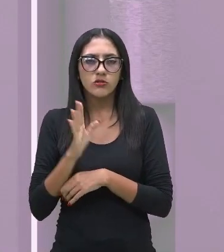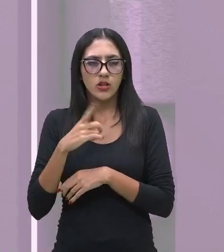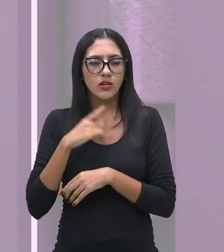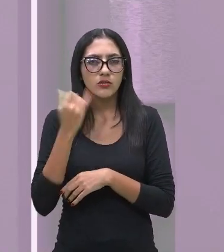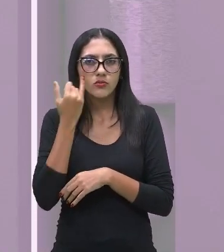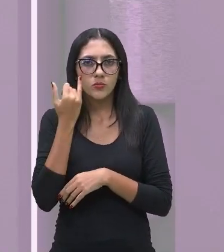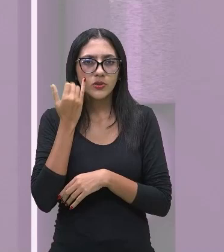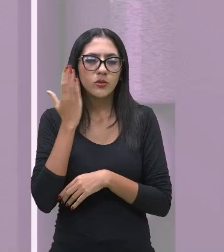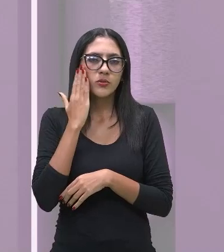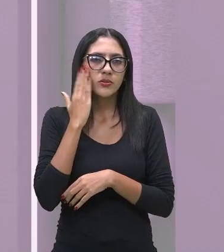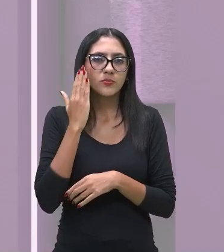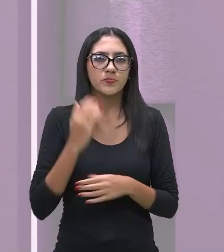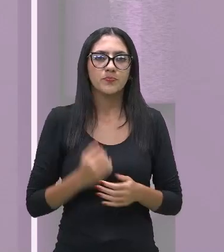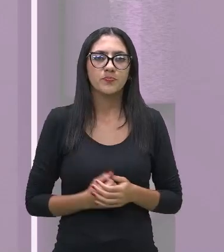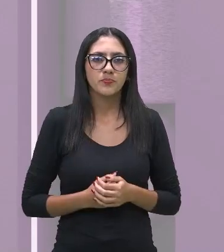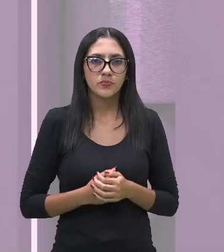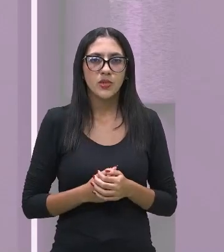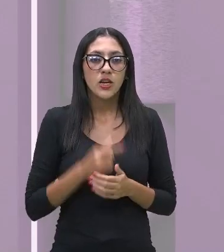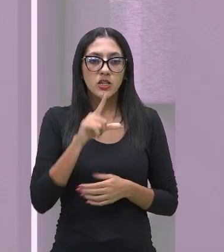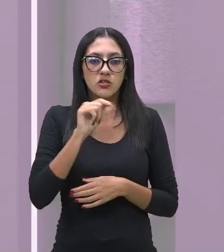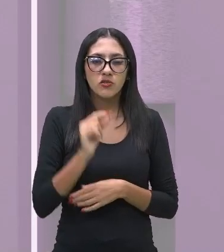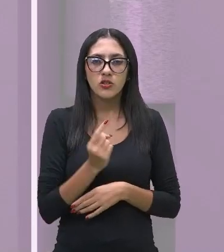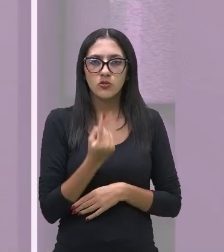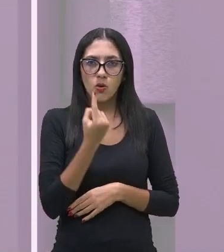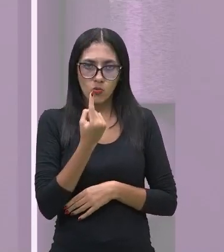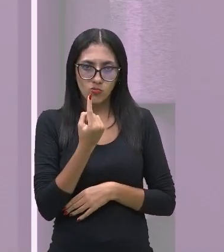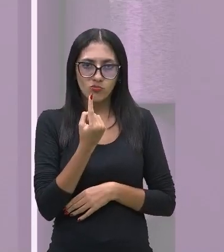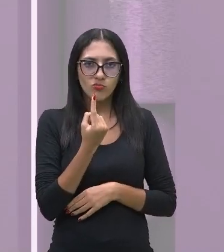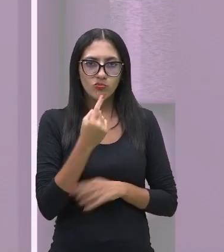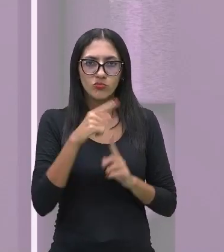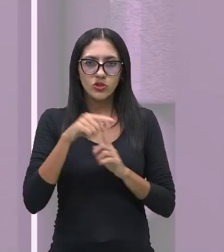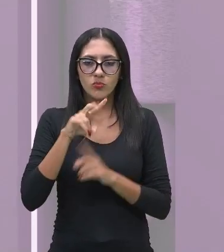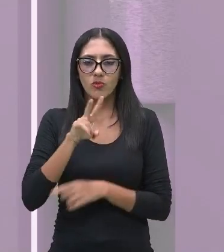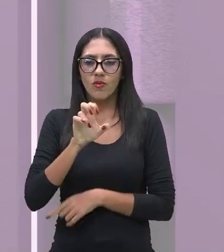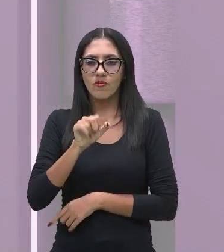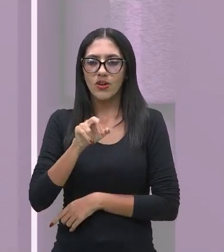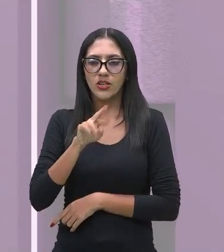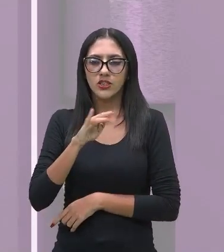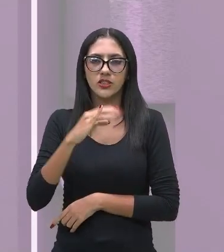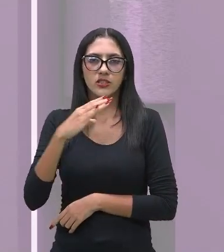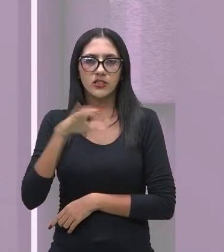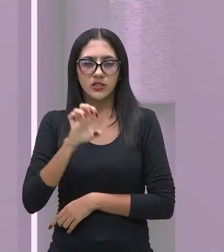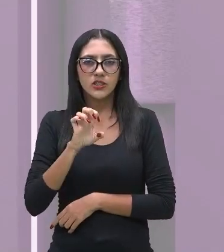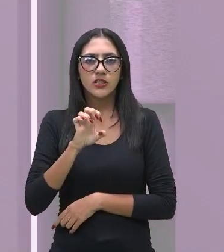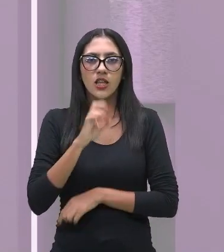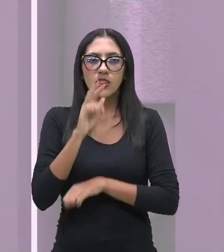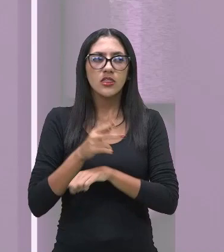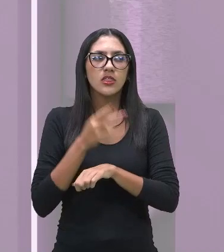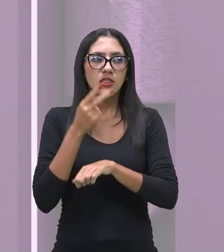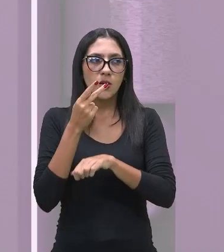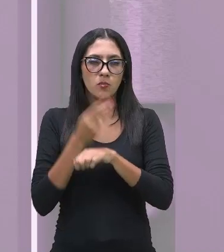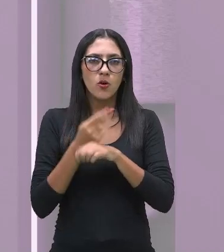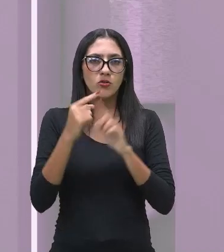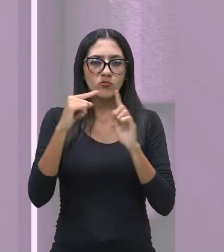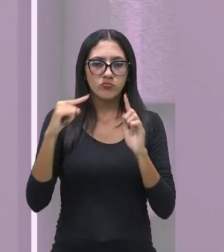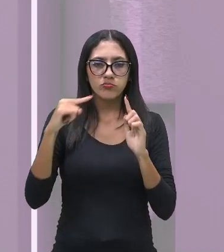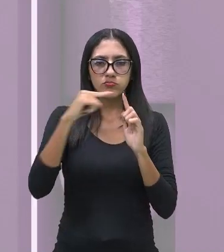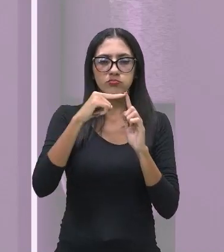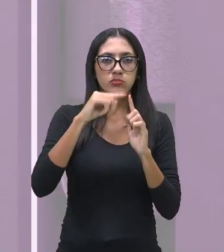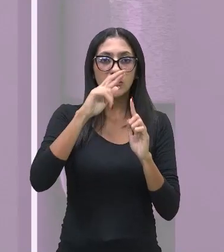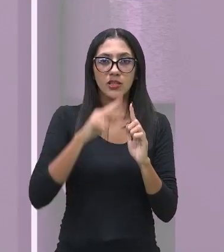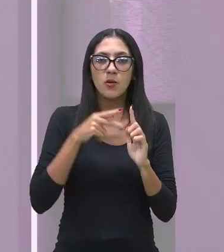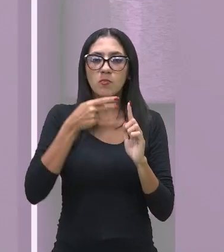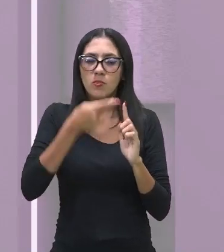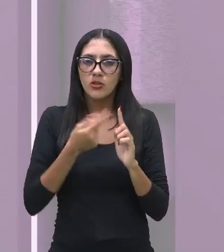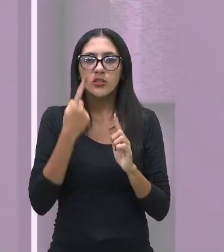vamos escolher apenas um vértice lá do nosso polígono e, a partir dele, nós vamos traçar todas as diagonais